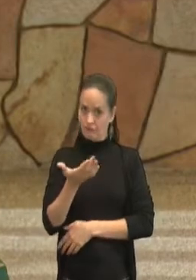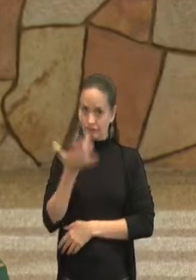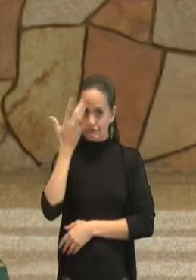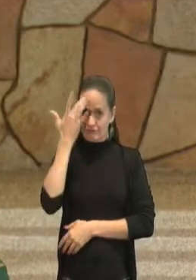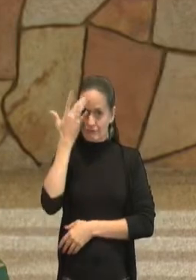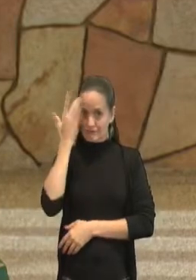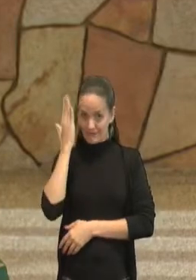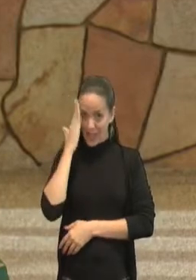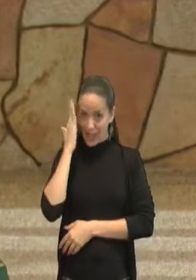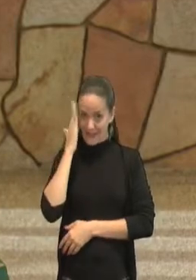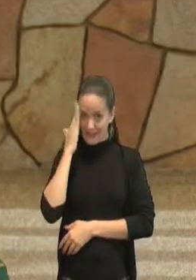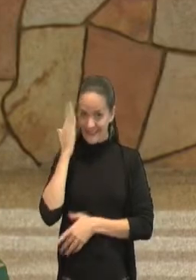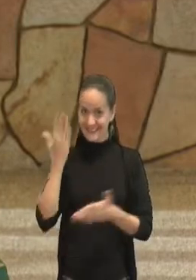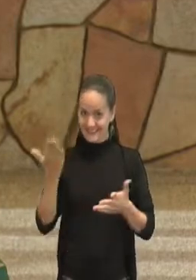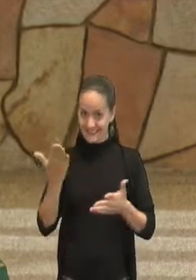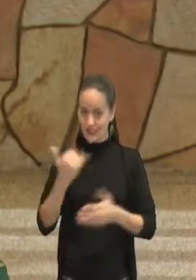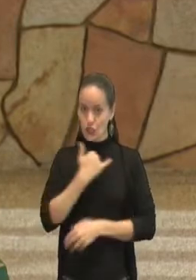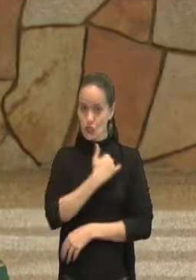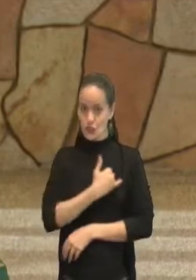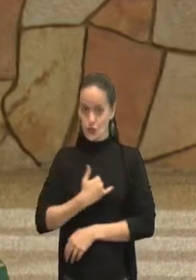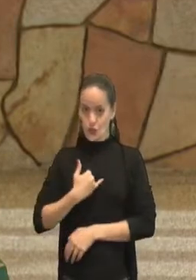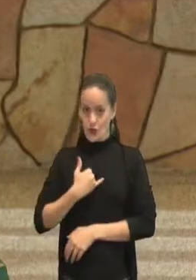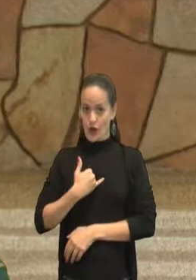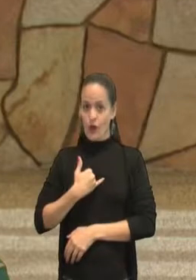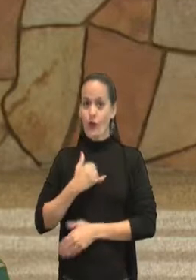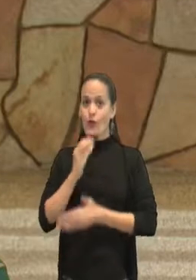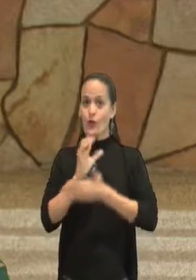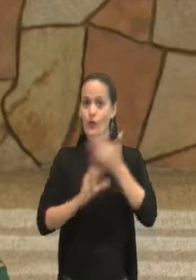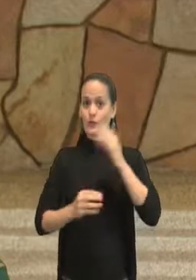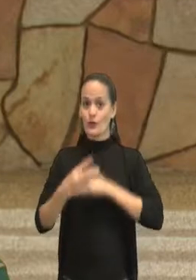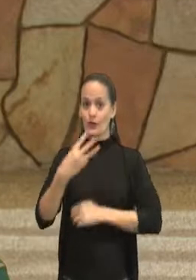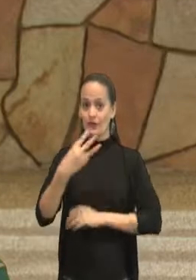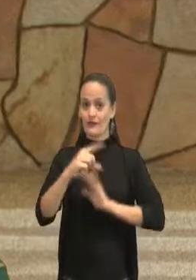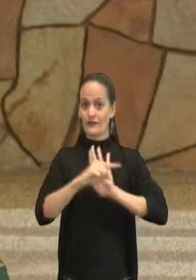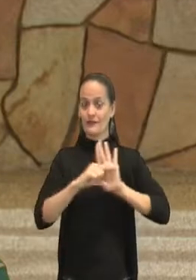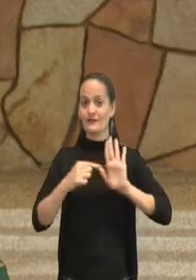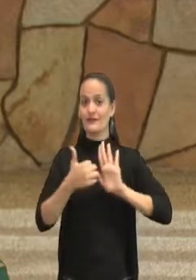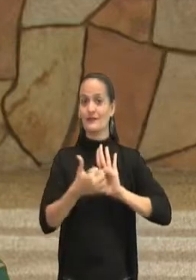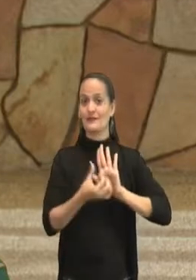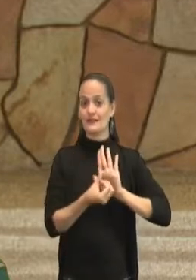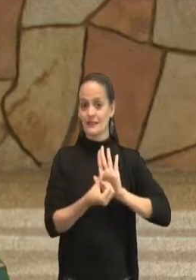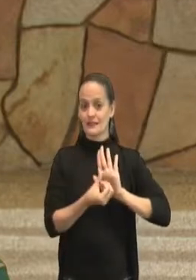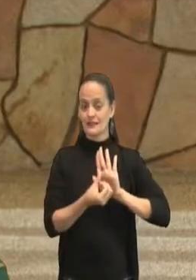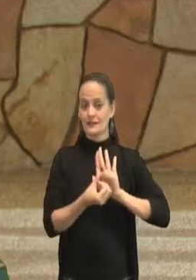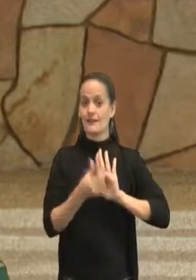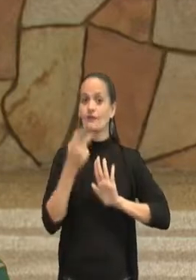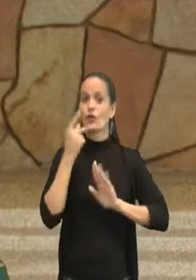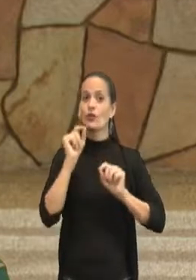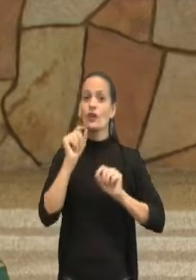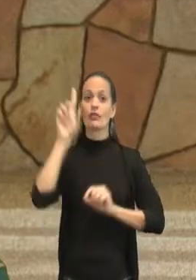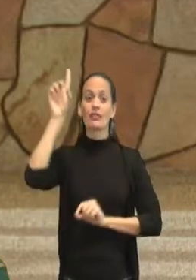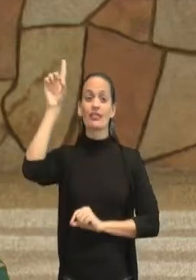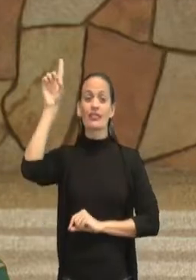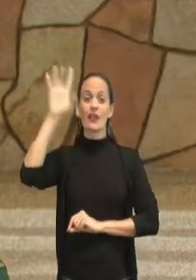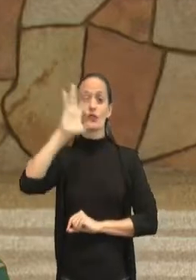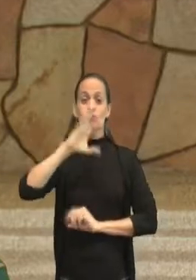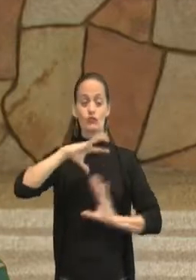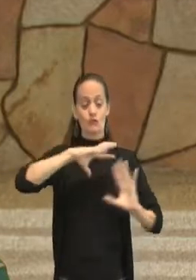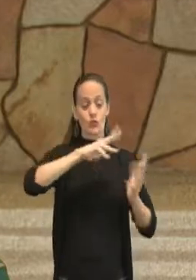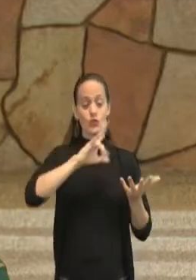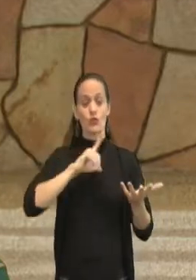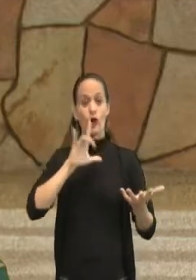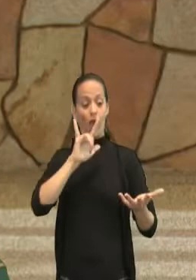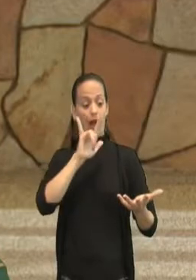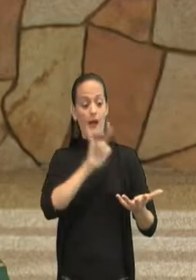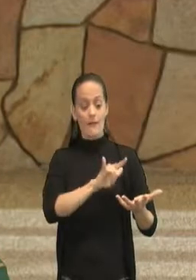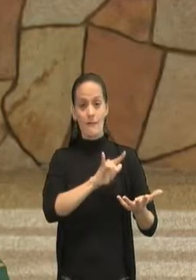texto decorado. João 3,16, nós temos o texto que diz: porque Deus amou o mundo de tal